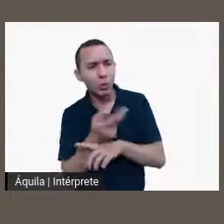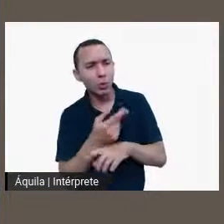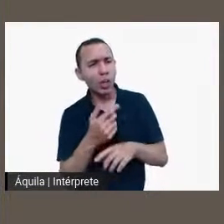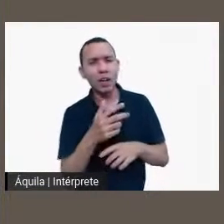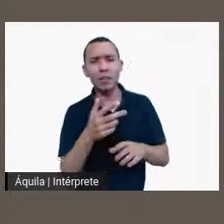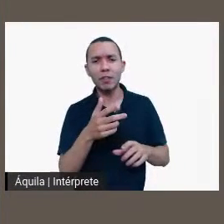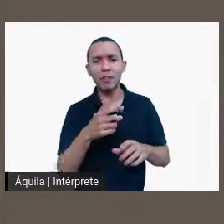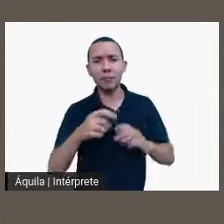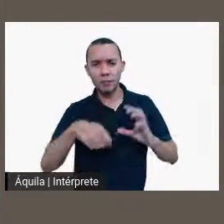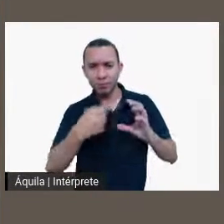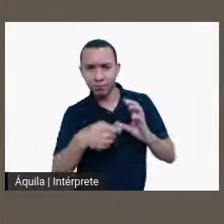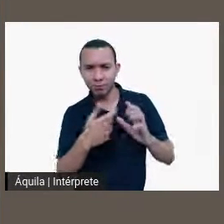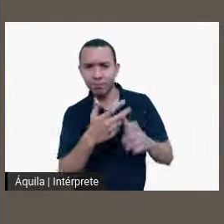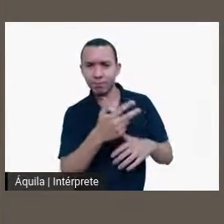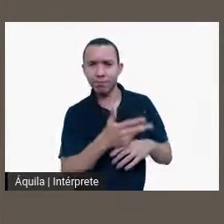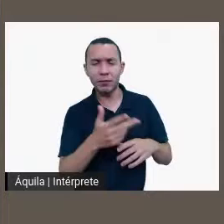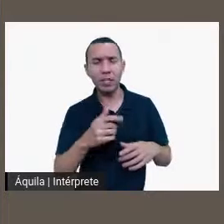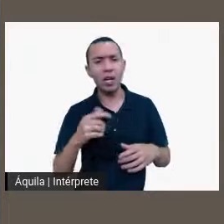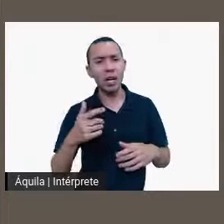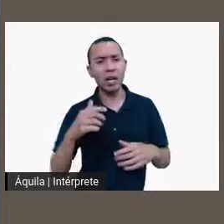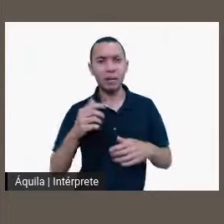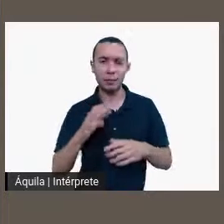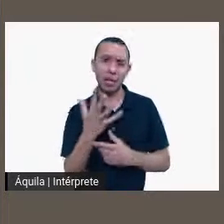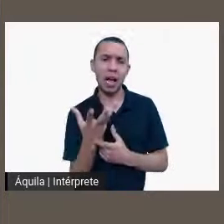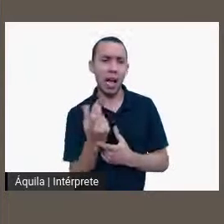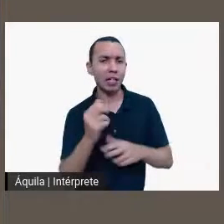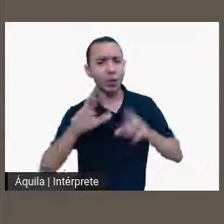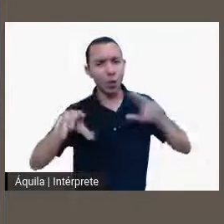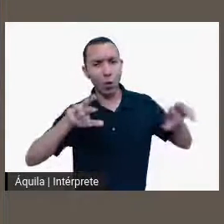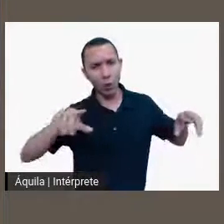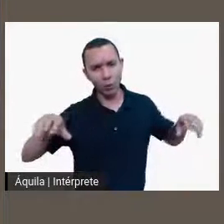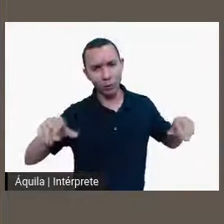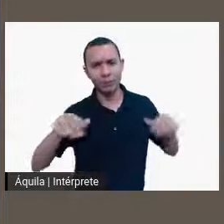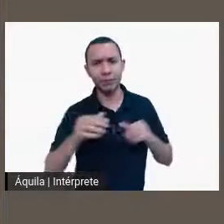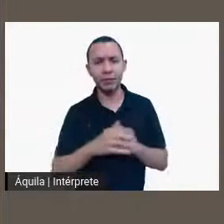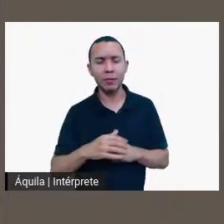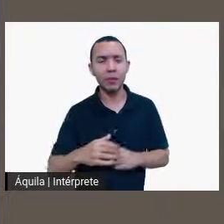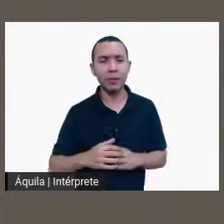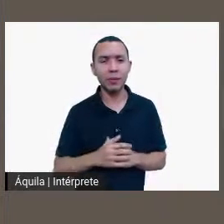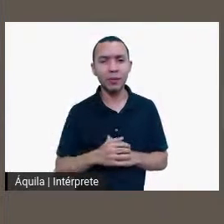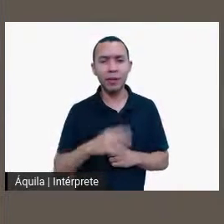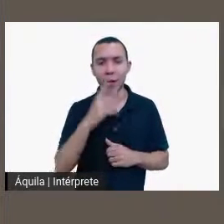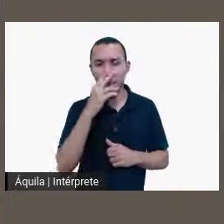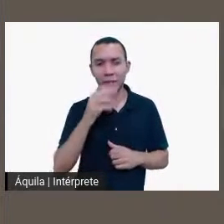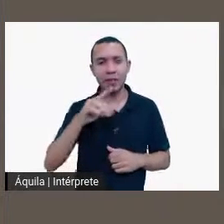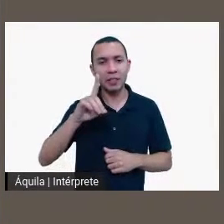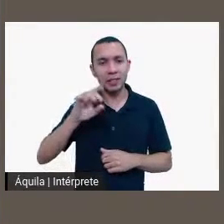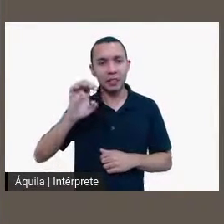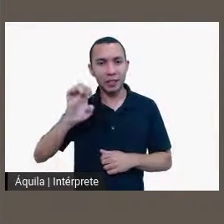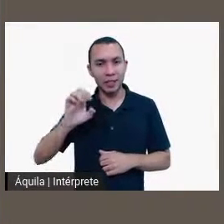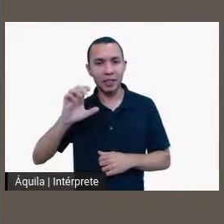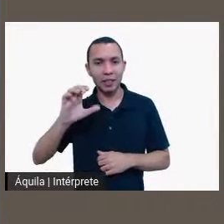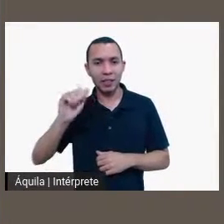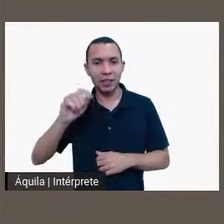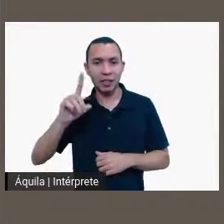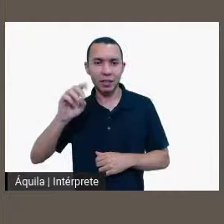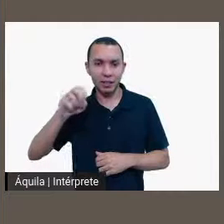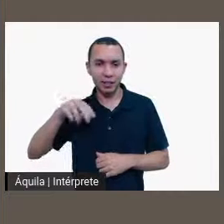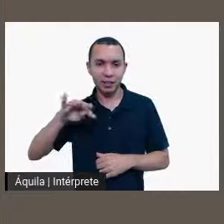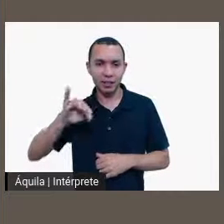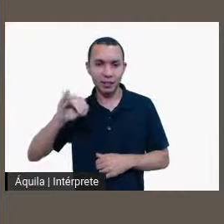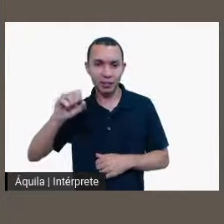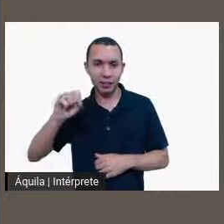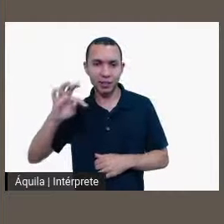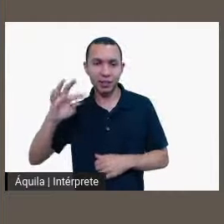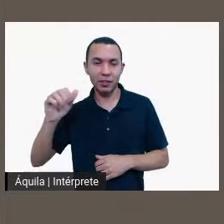com outras artes, né? Que nos fazem inseri-lo dentro de um imaginário decadentista. Isso é talvez outro ponto fundamental